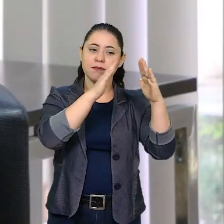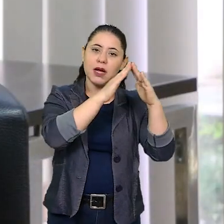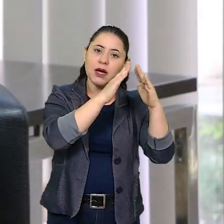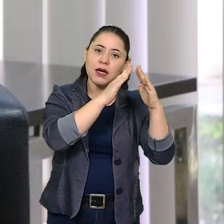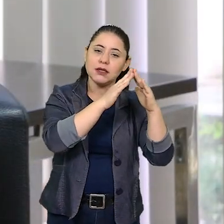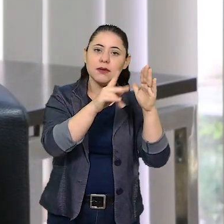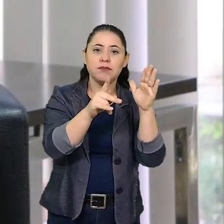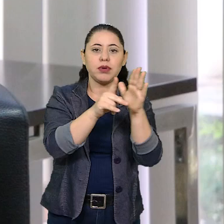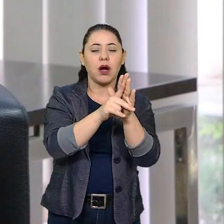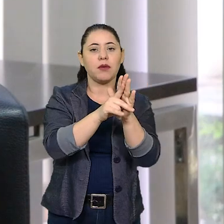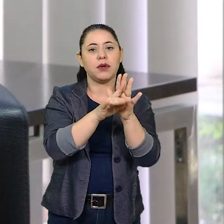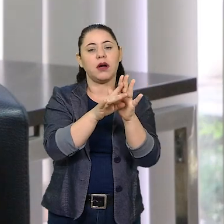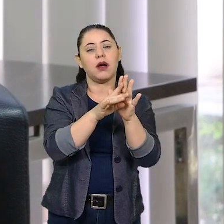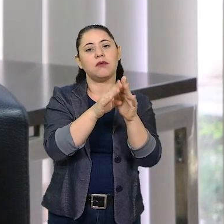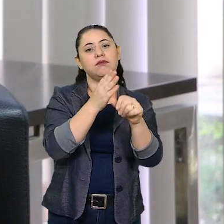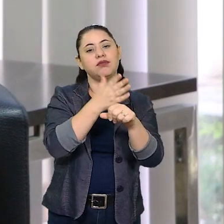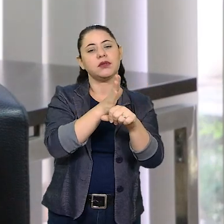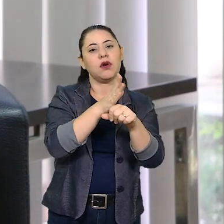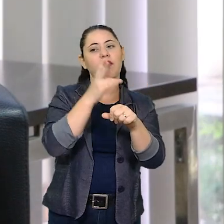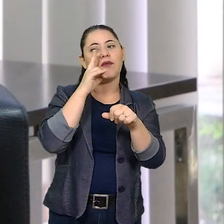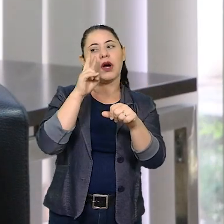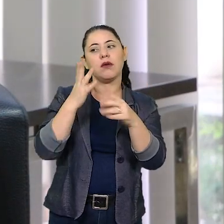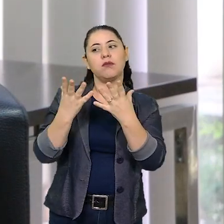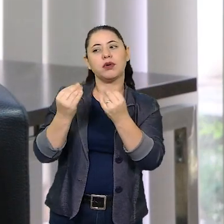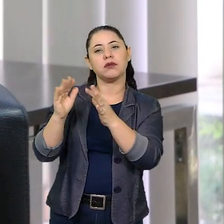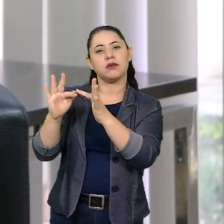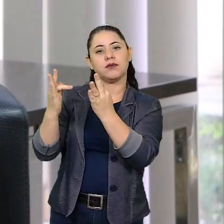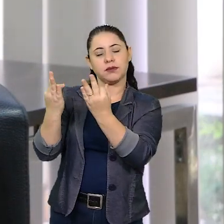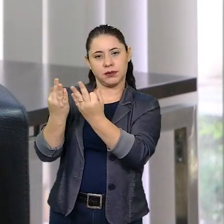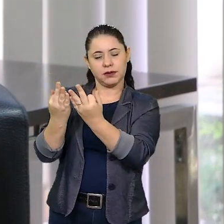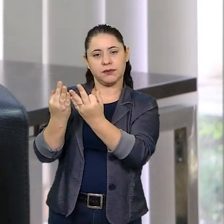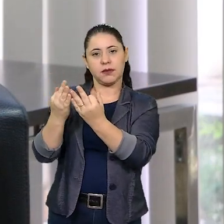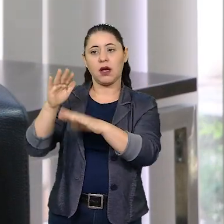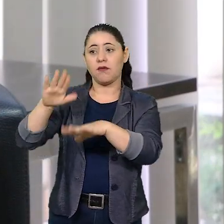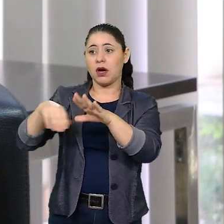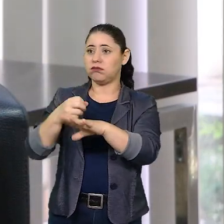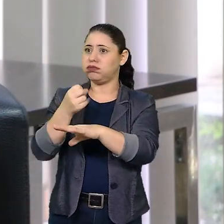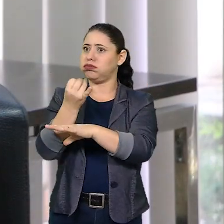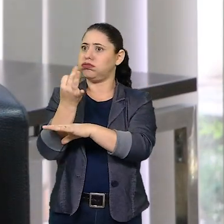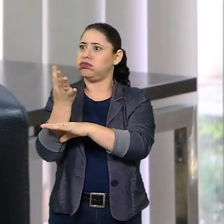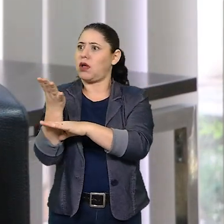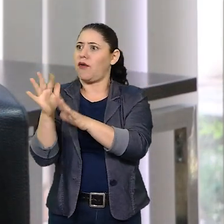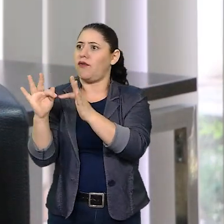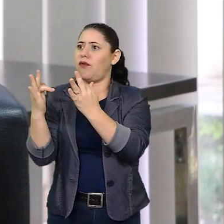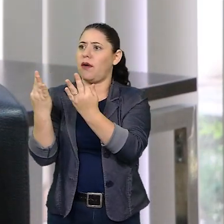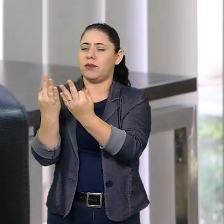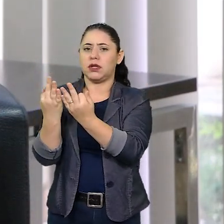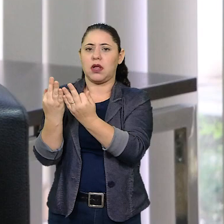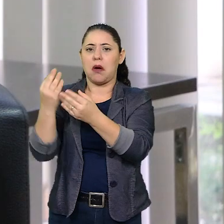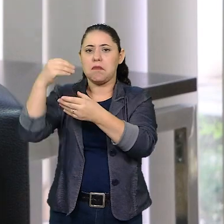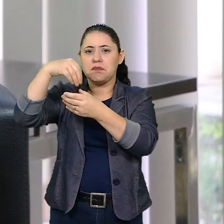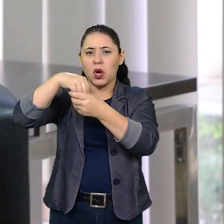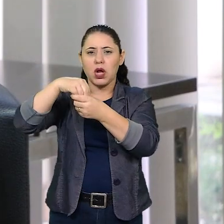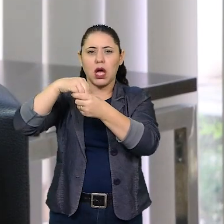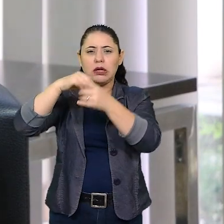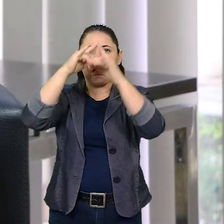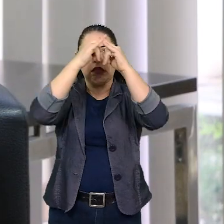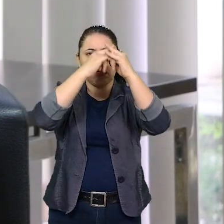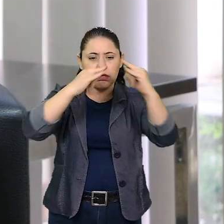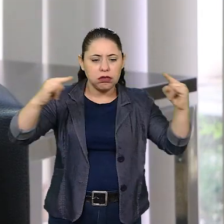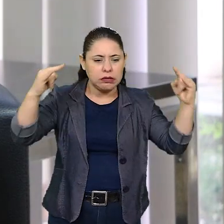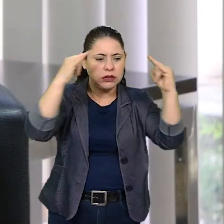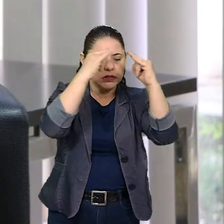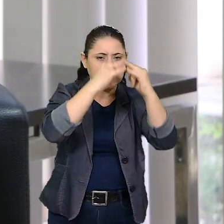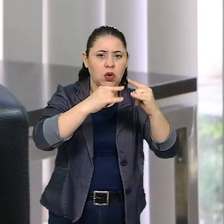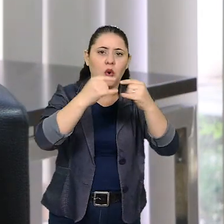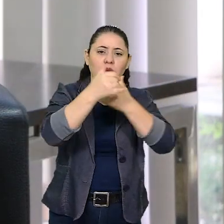adequada. Hoje em dia nós vemos muitas famílias, às vezes numerosas, morando ou em